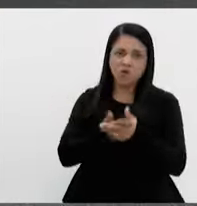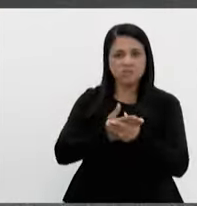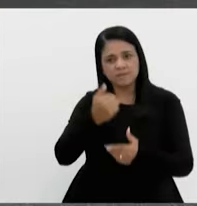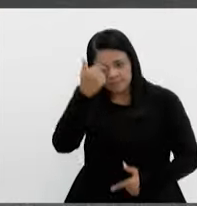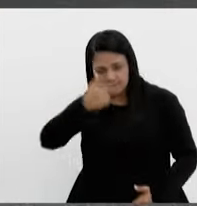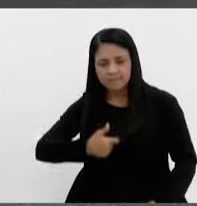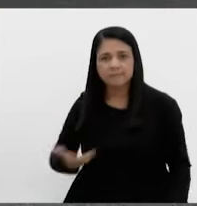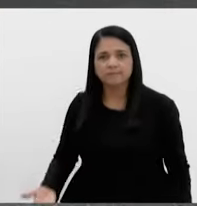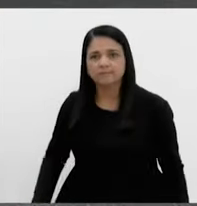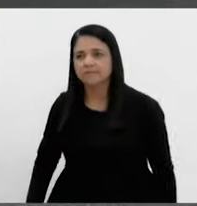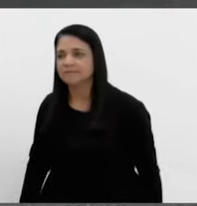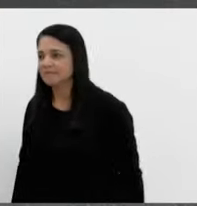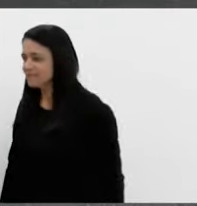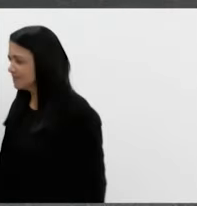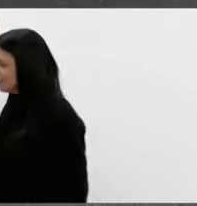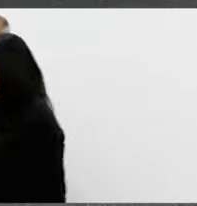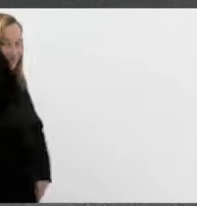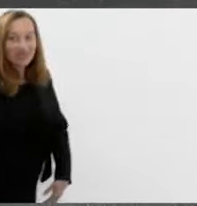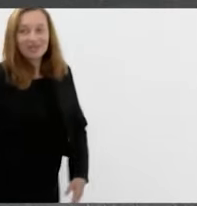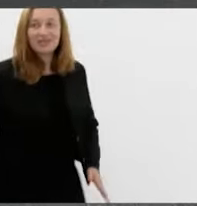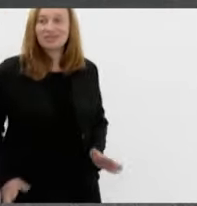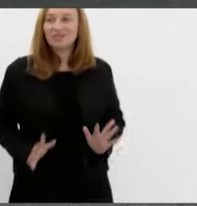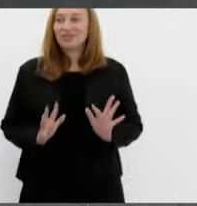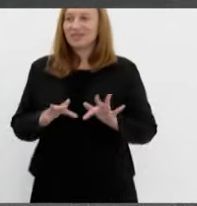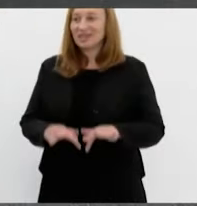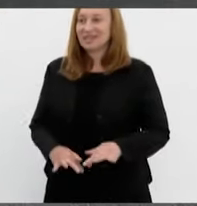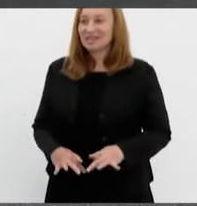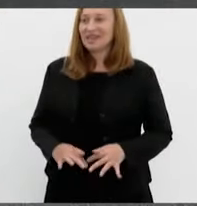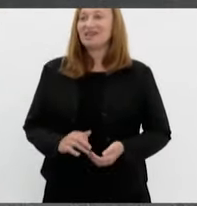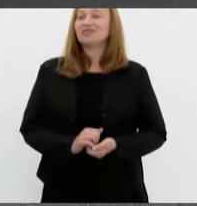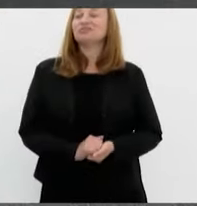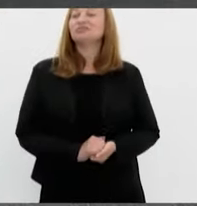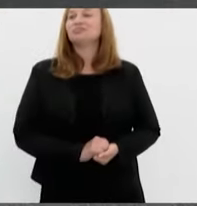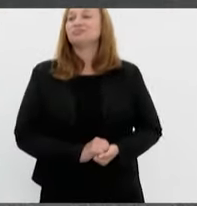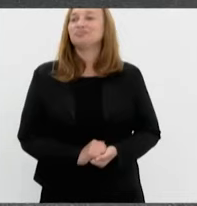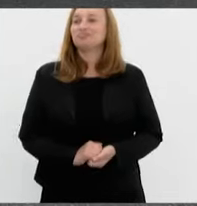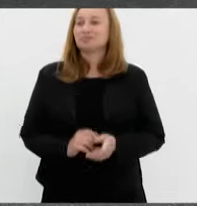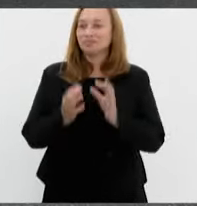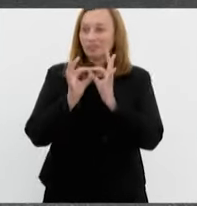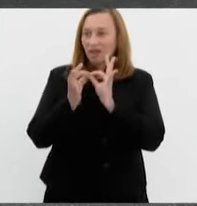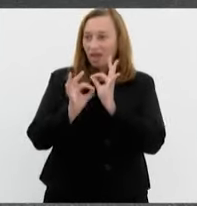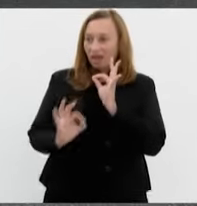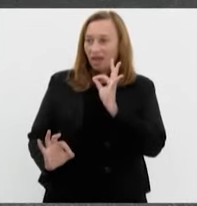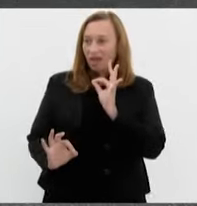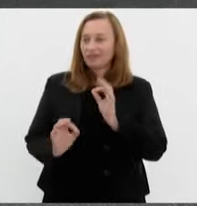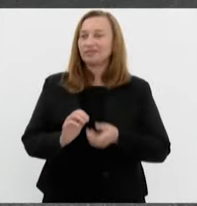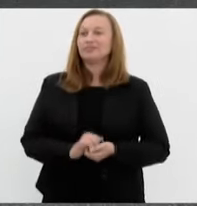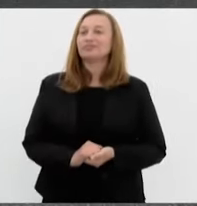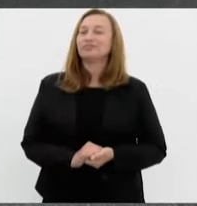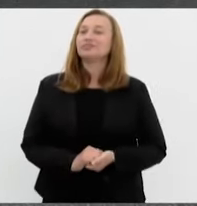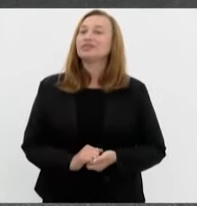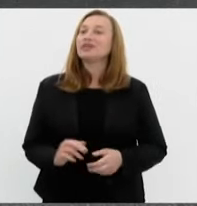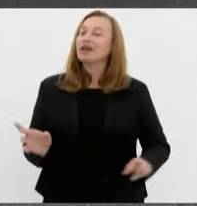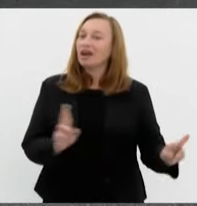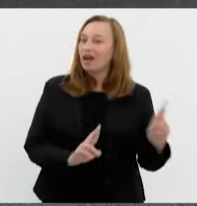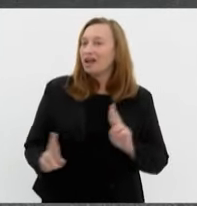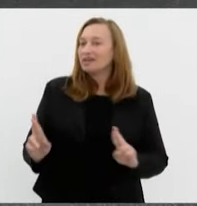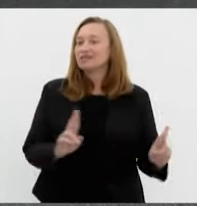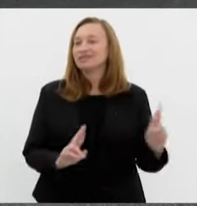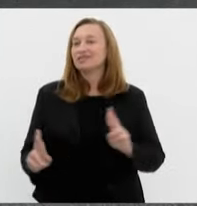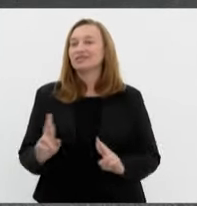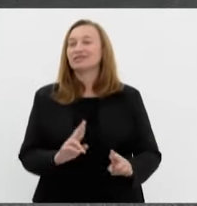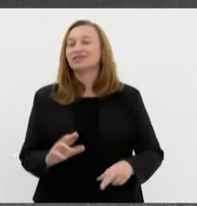E aí para concluir ainda ganhou o processo e não vou tomar muito tempo de vossa excelência eh você vê a relação que existe